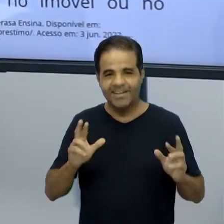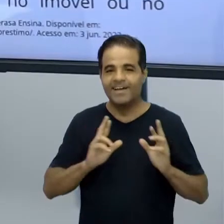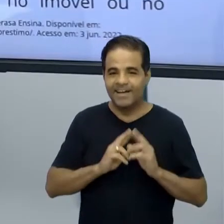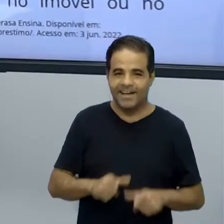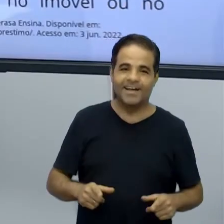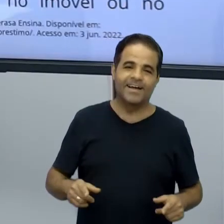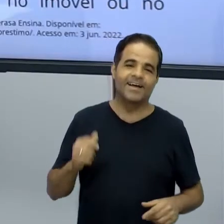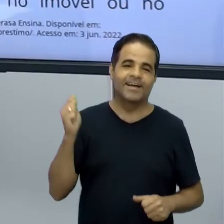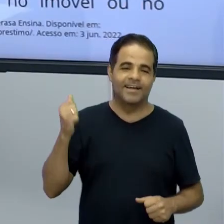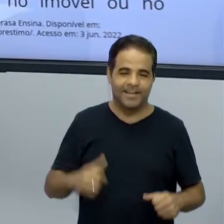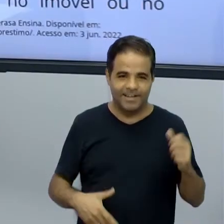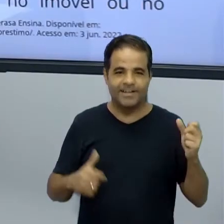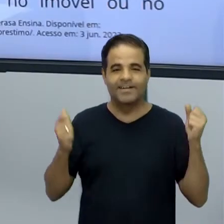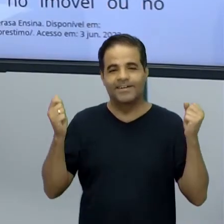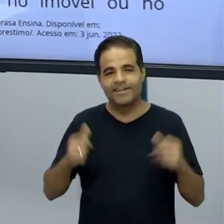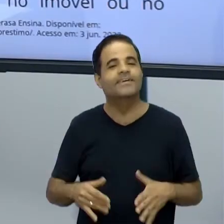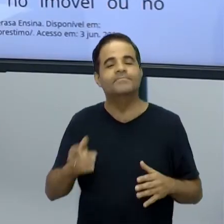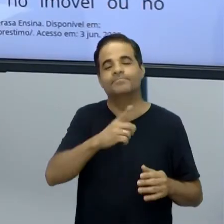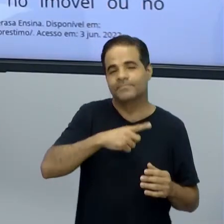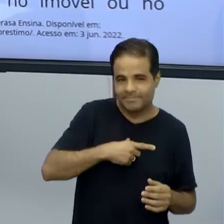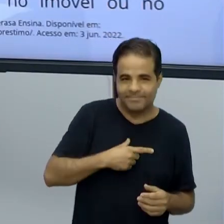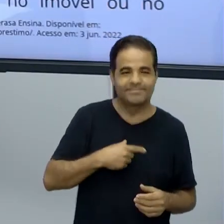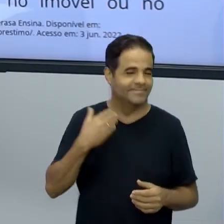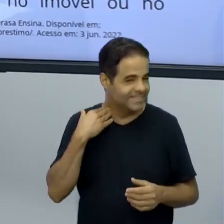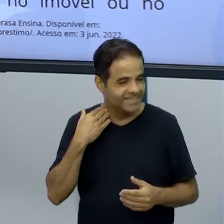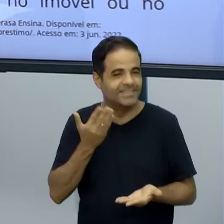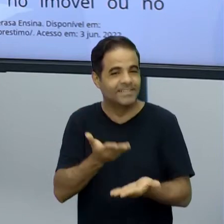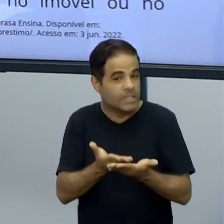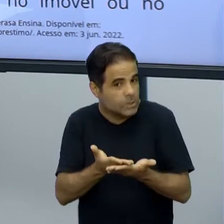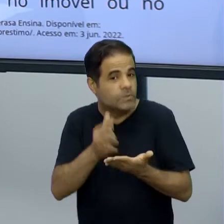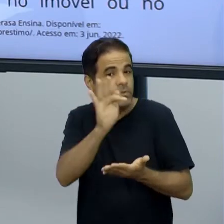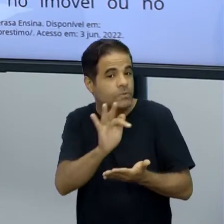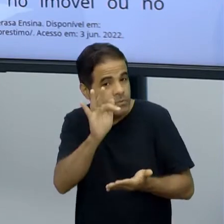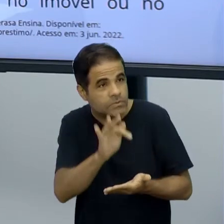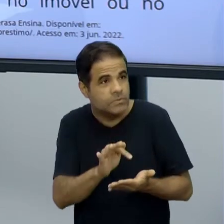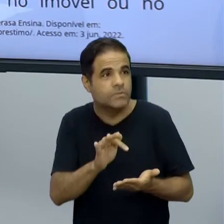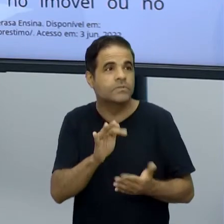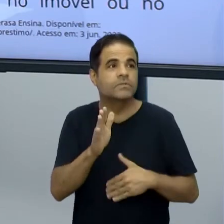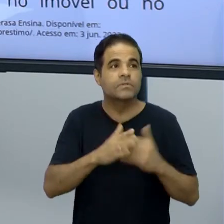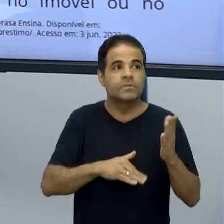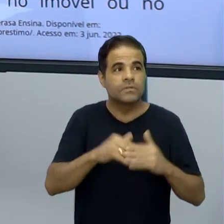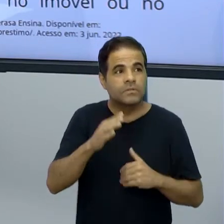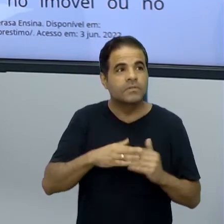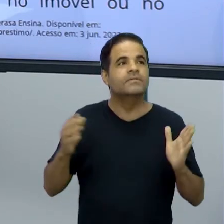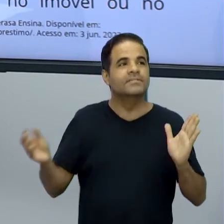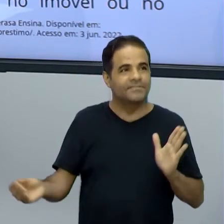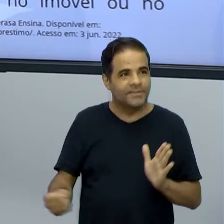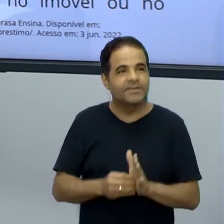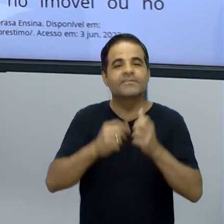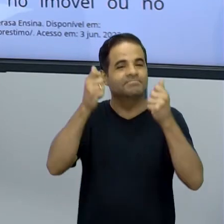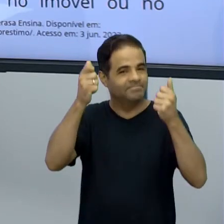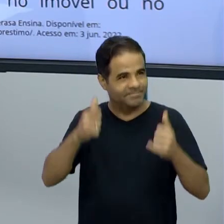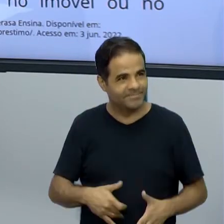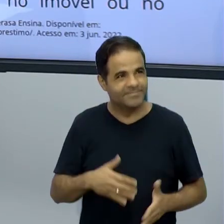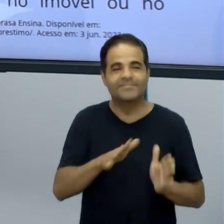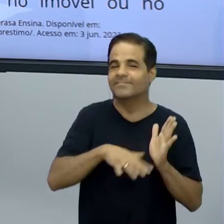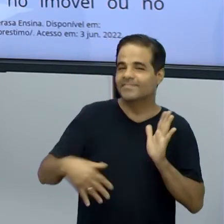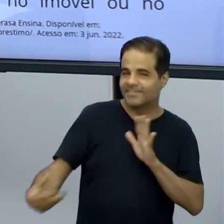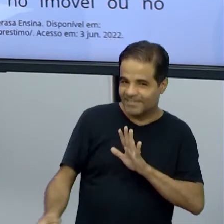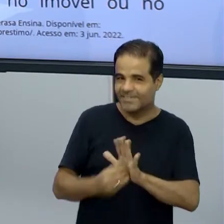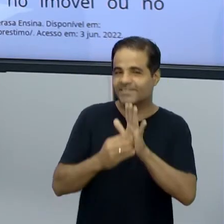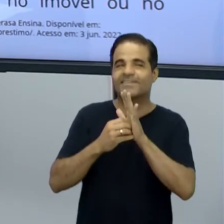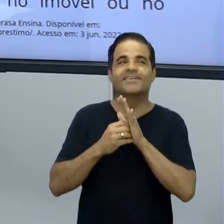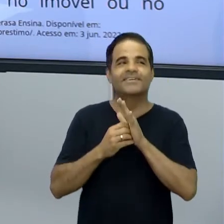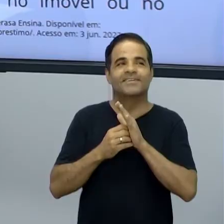um objetivo. Eu quero fazer um financiamento estudantil, ou eu quero fazer um financiamento de um imóvel, eu quero fazer um financiamento de um carro. Já tem